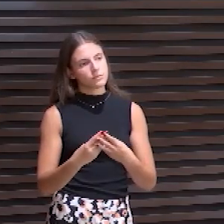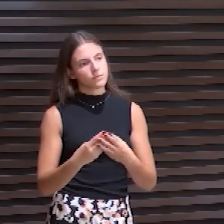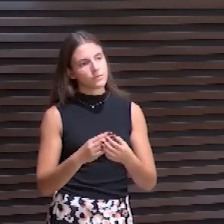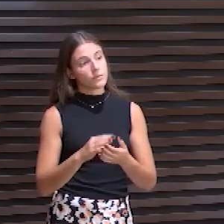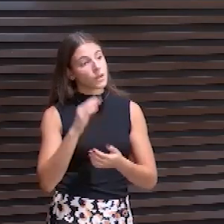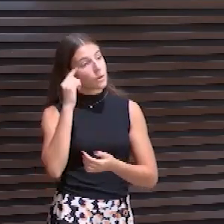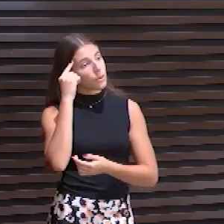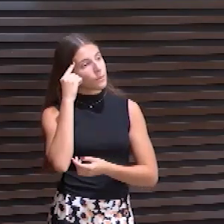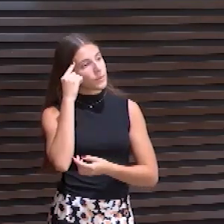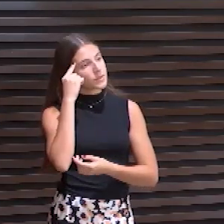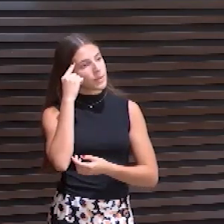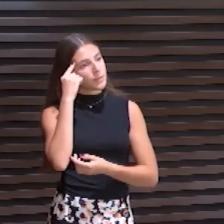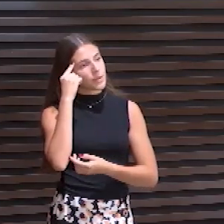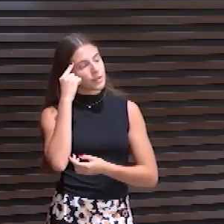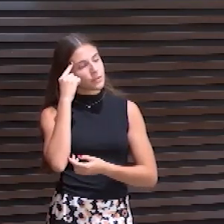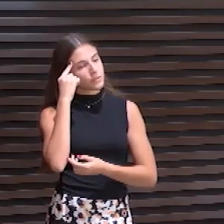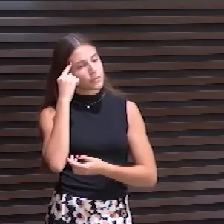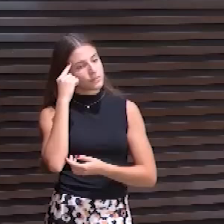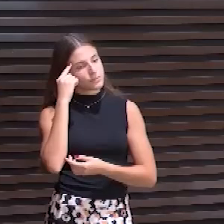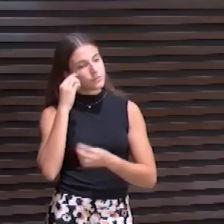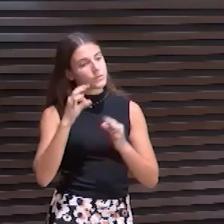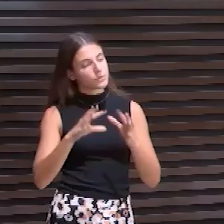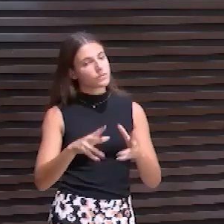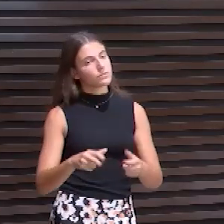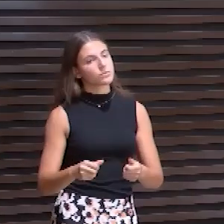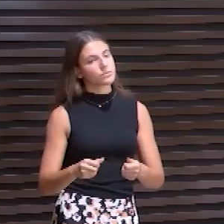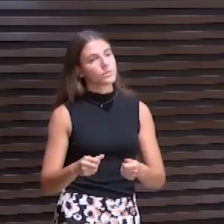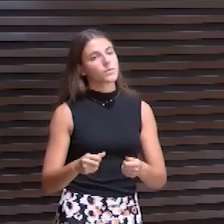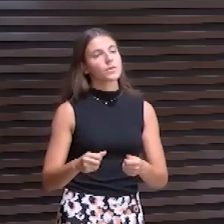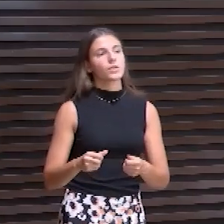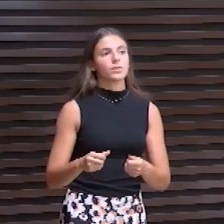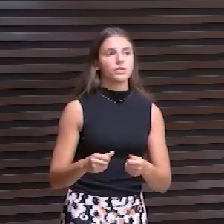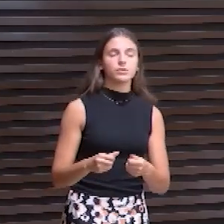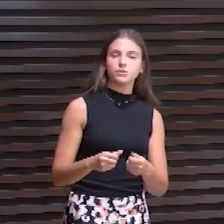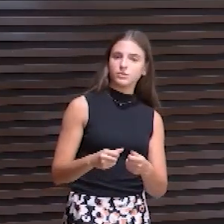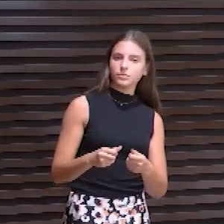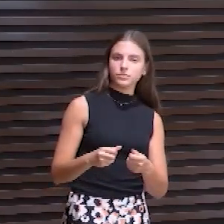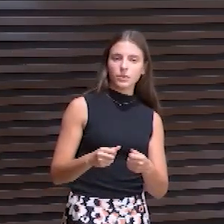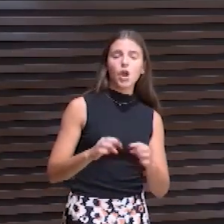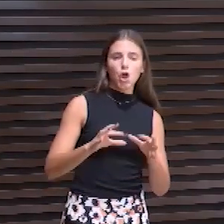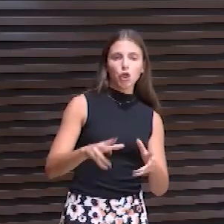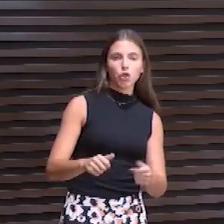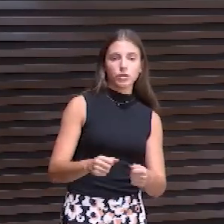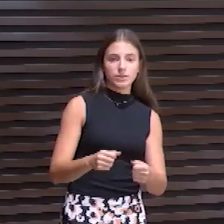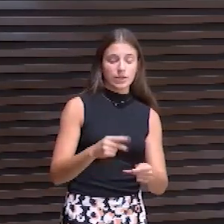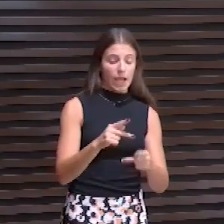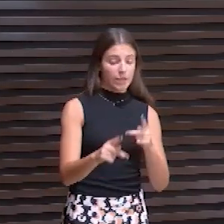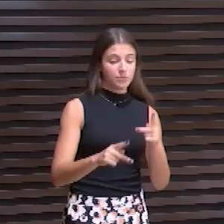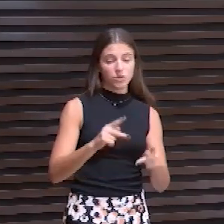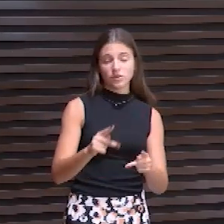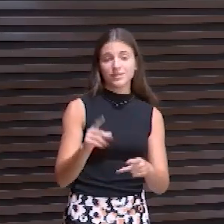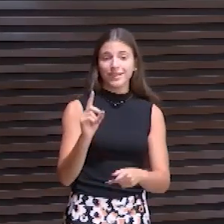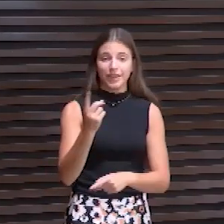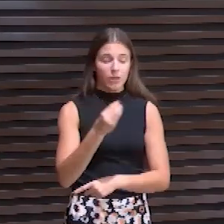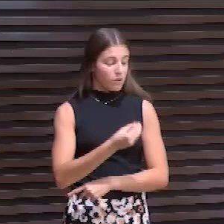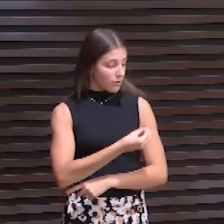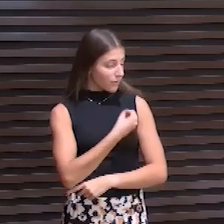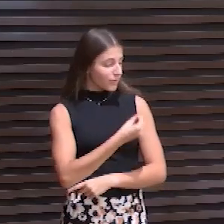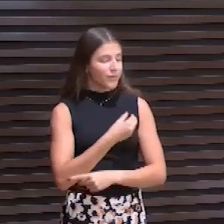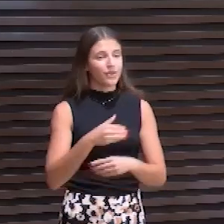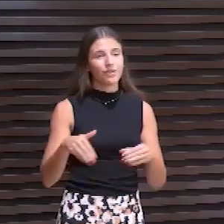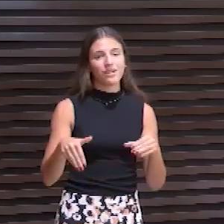pensamento deles era que todo o povo fora de Israel, os gentios,